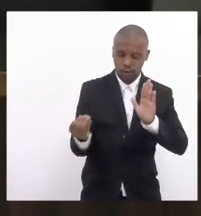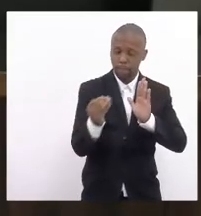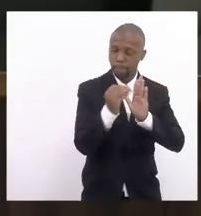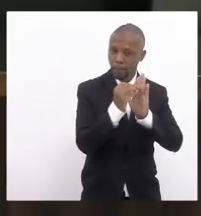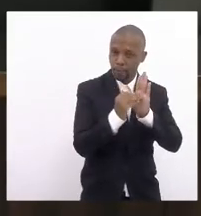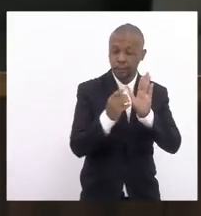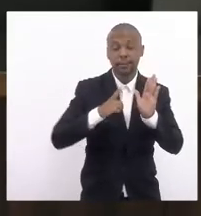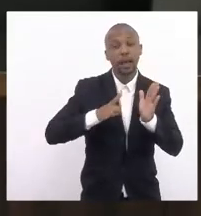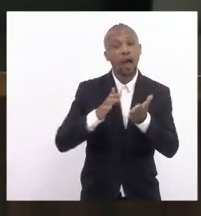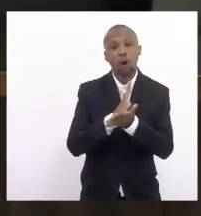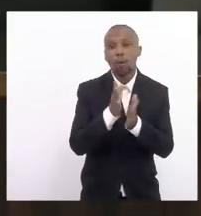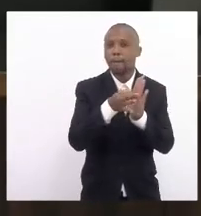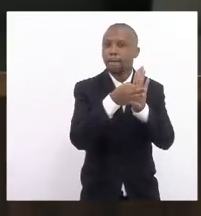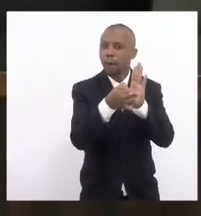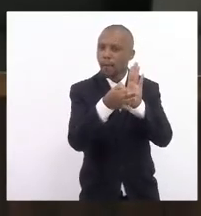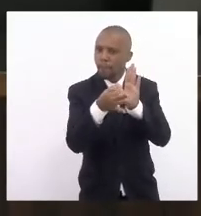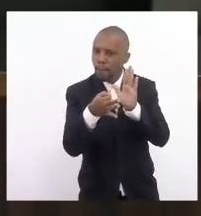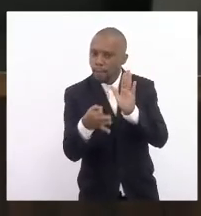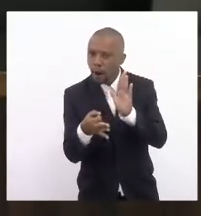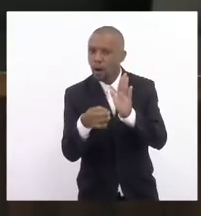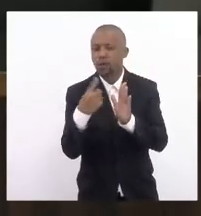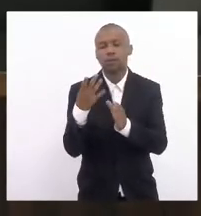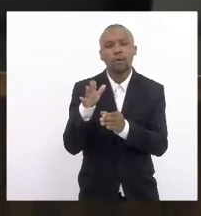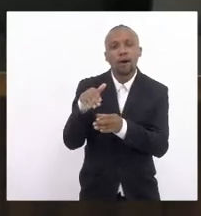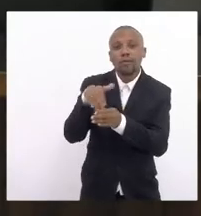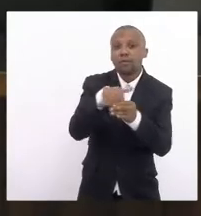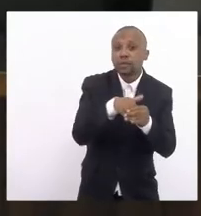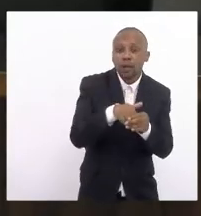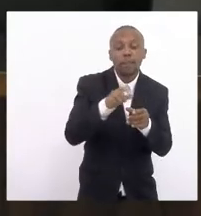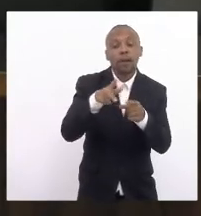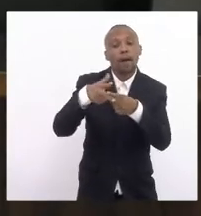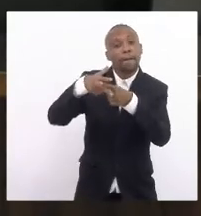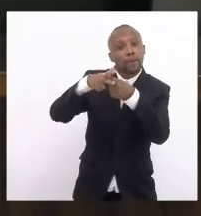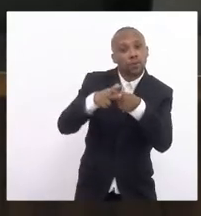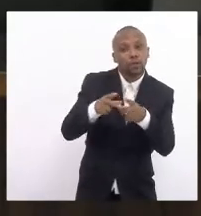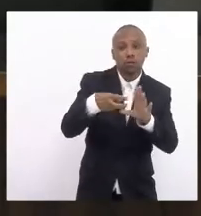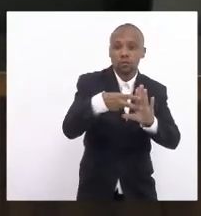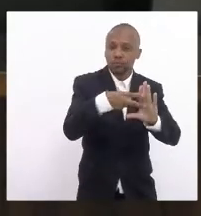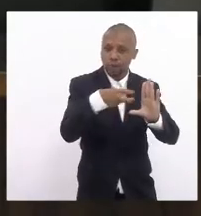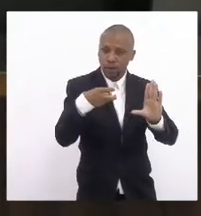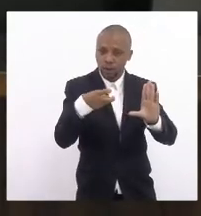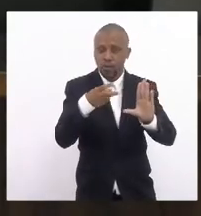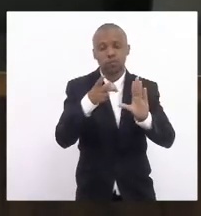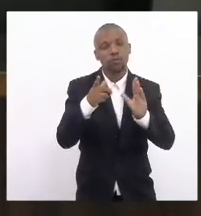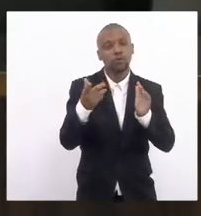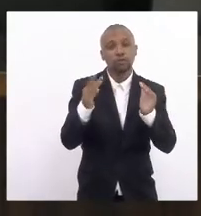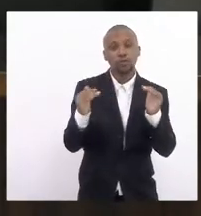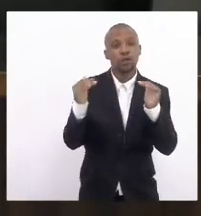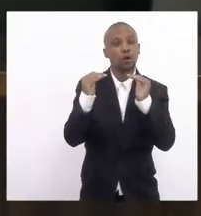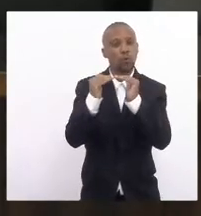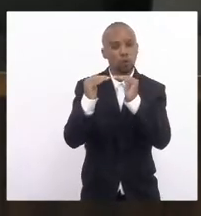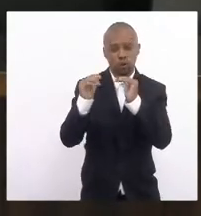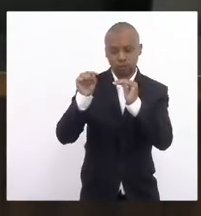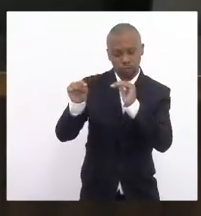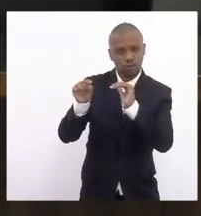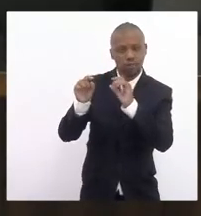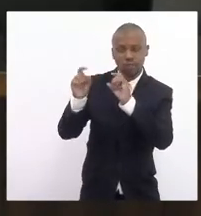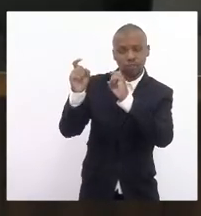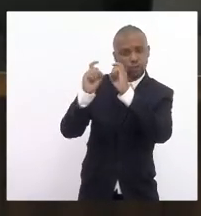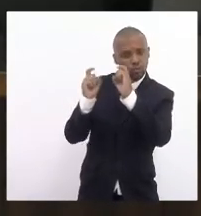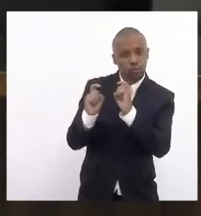pareceres emitidos, estamos votando pela manutenção do veto de acordo com a reunião do Colégio de Líderes.